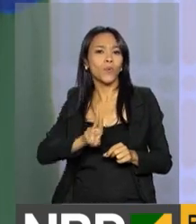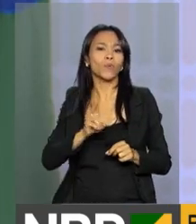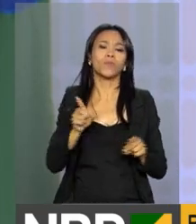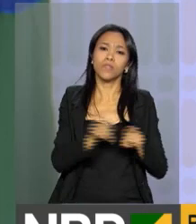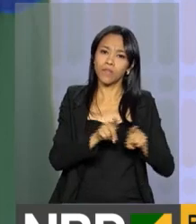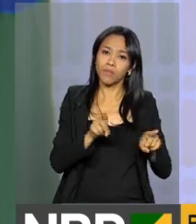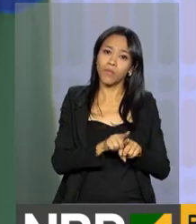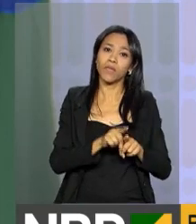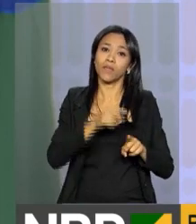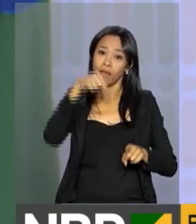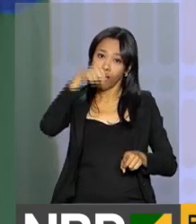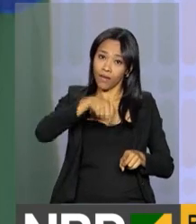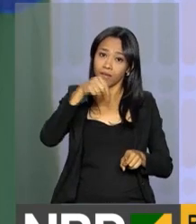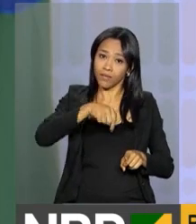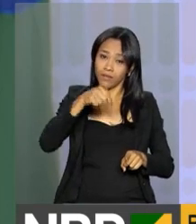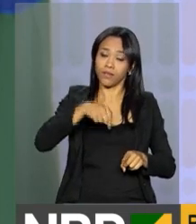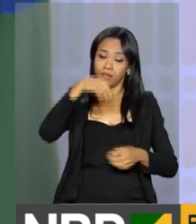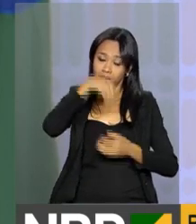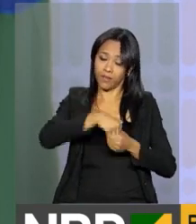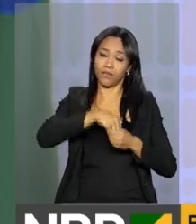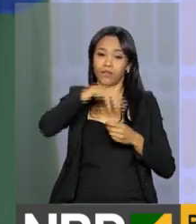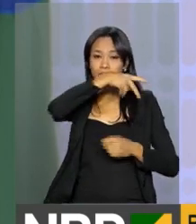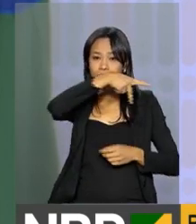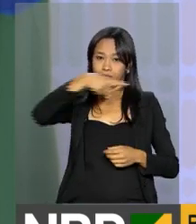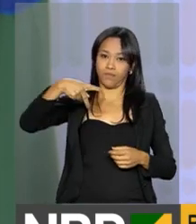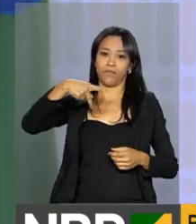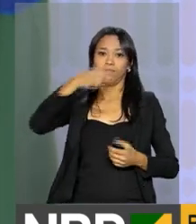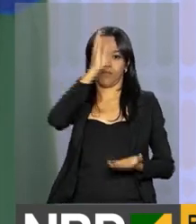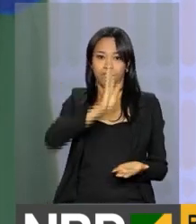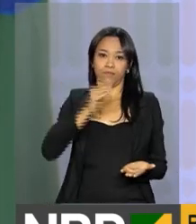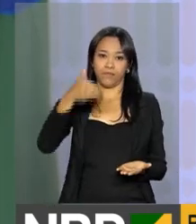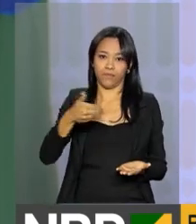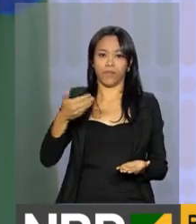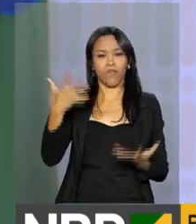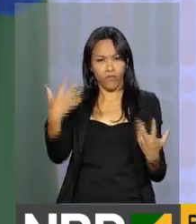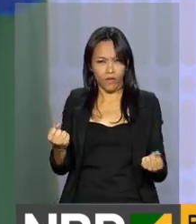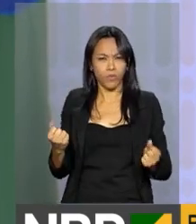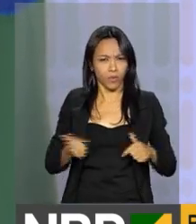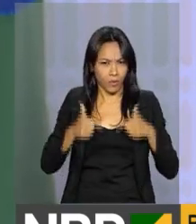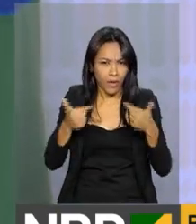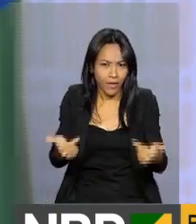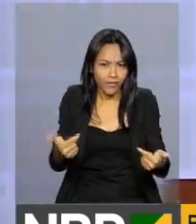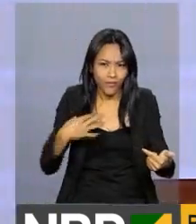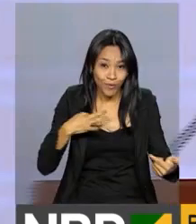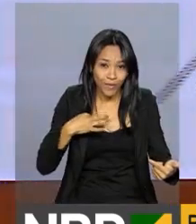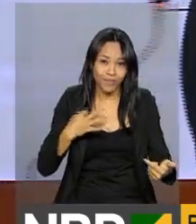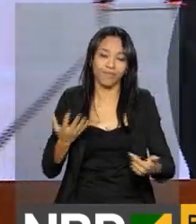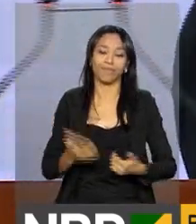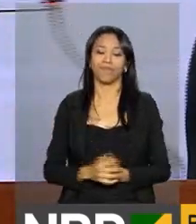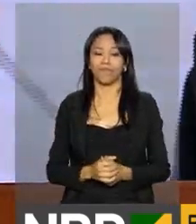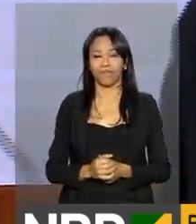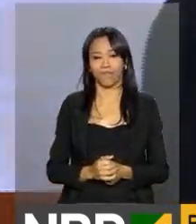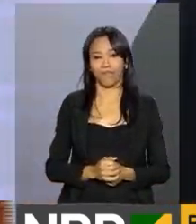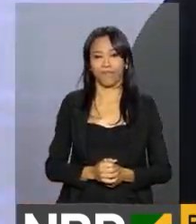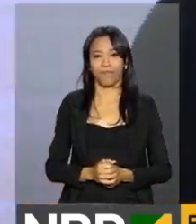Casa Civil da Presidência da República. Vamos ao trabalho voluntário.